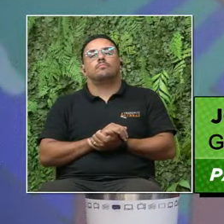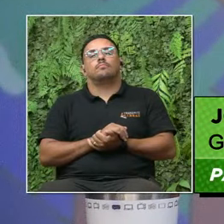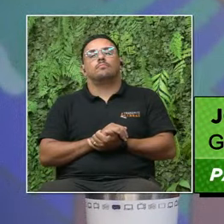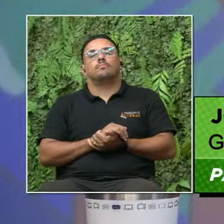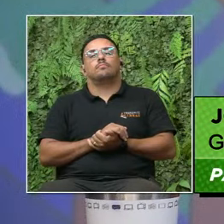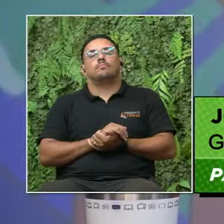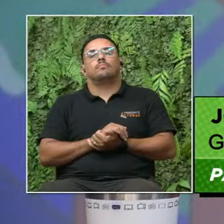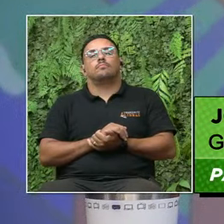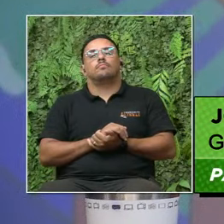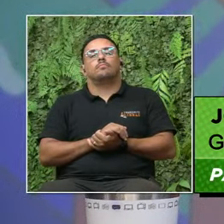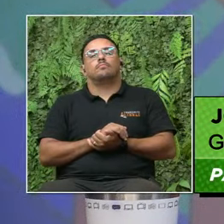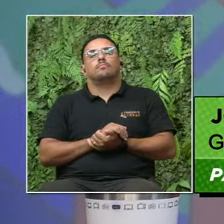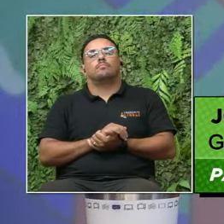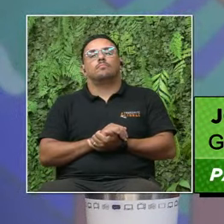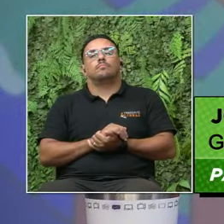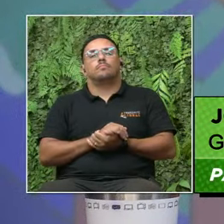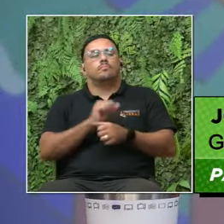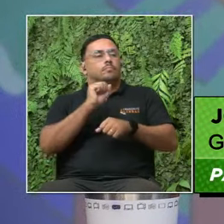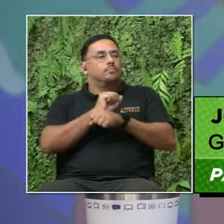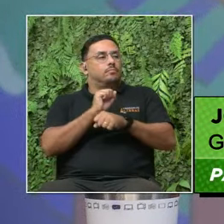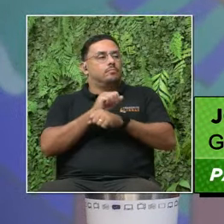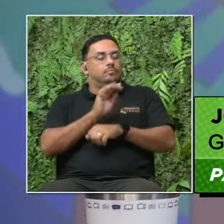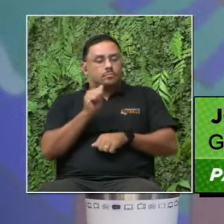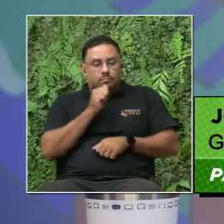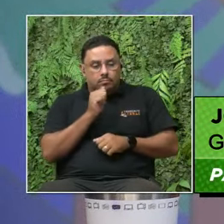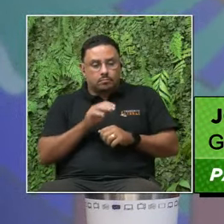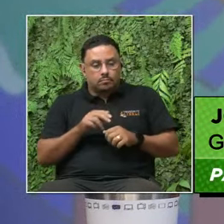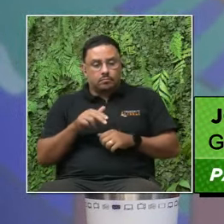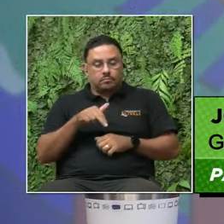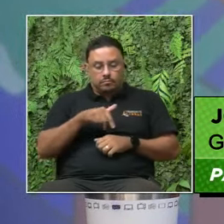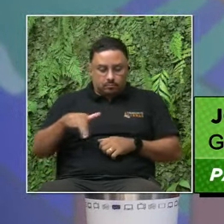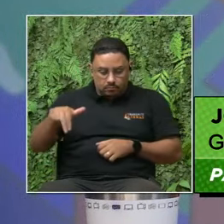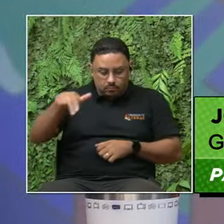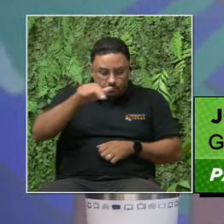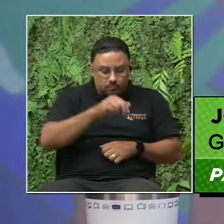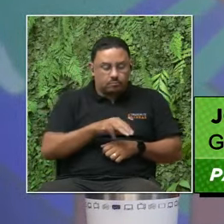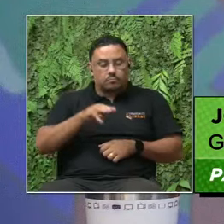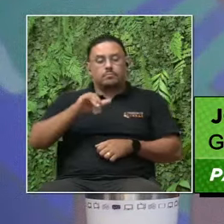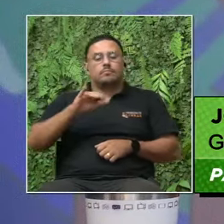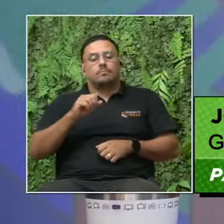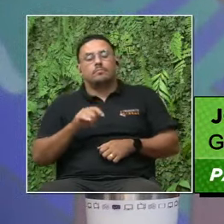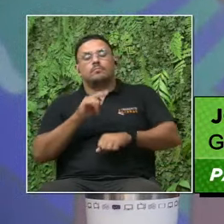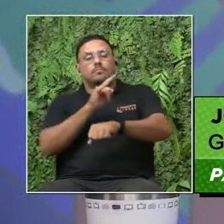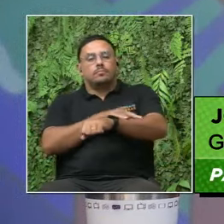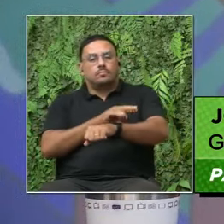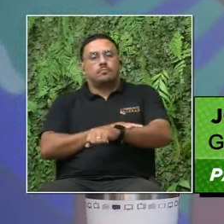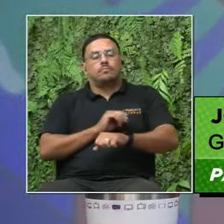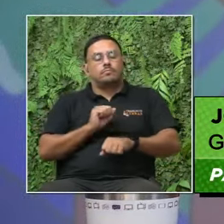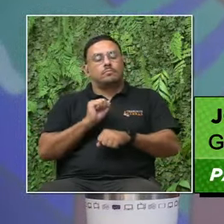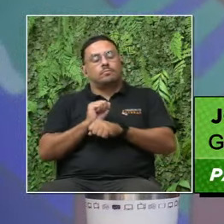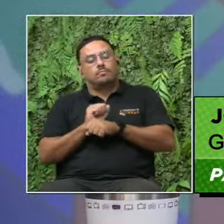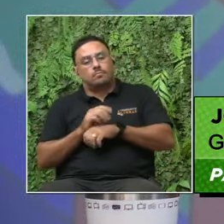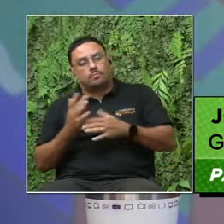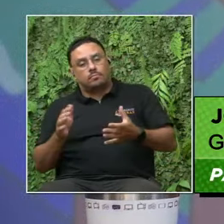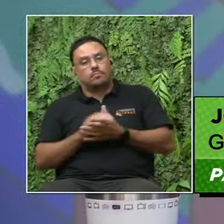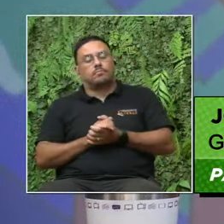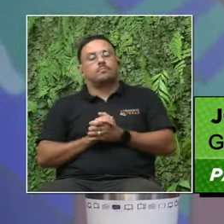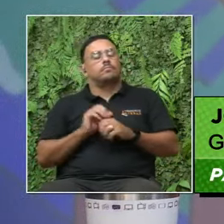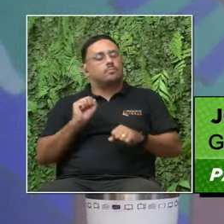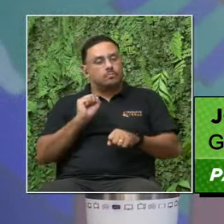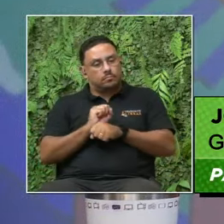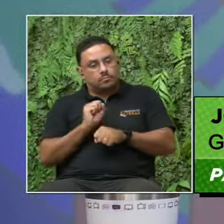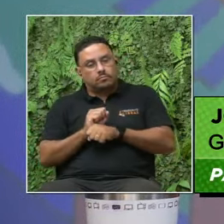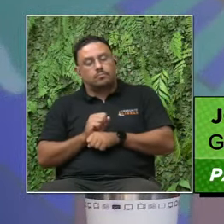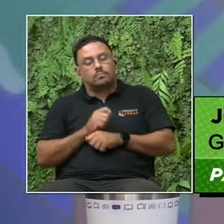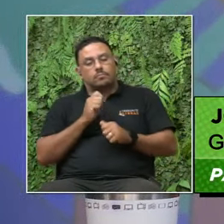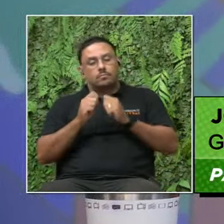não ainda não a taça já veio aqui fazer dar uma voltinha o milito tá no vestiário com jogador mas é aquela história viu Bob Você pode esperar